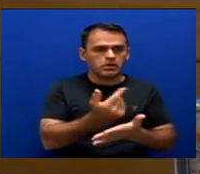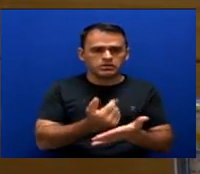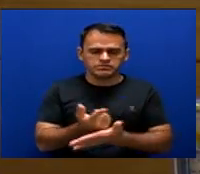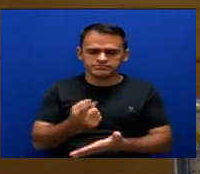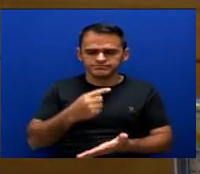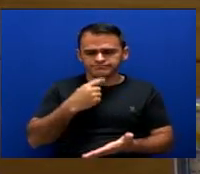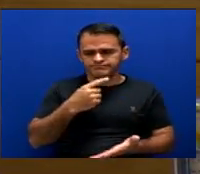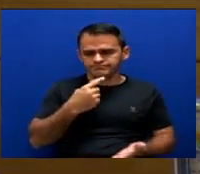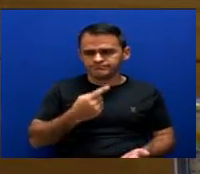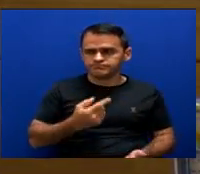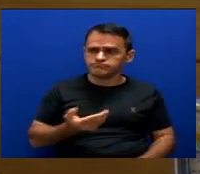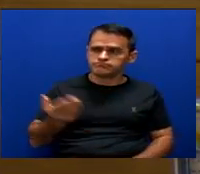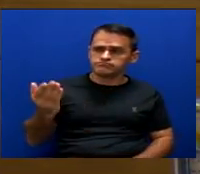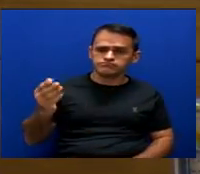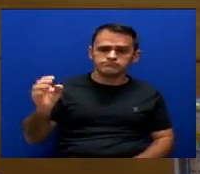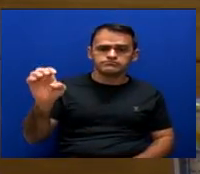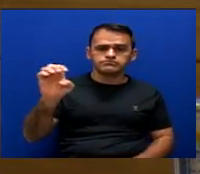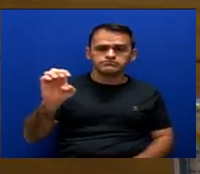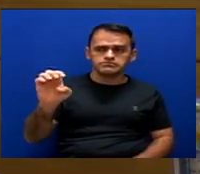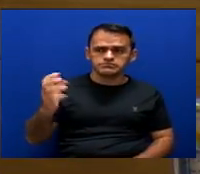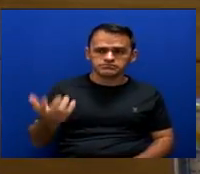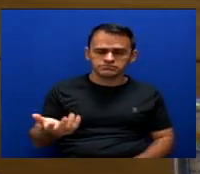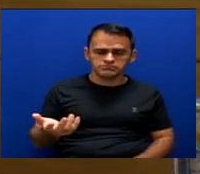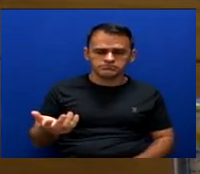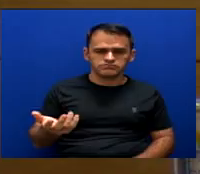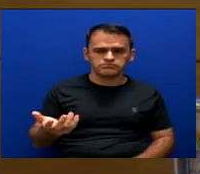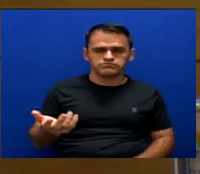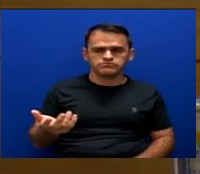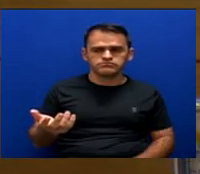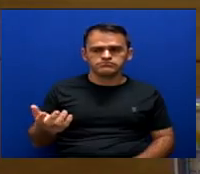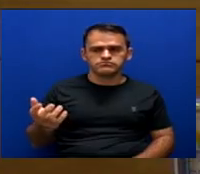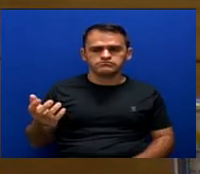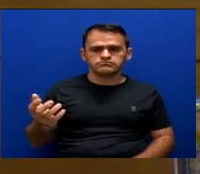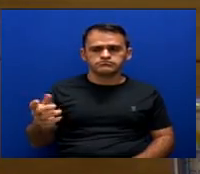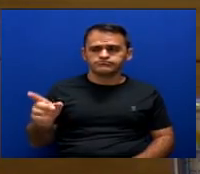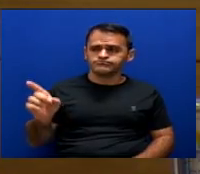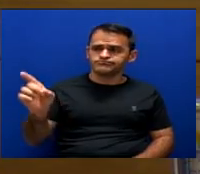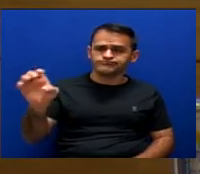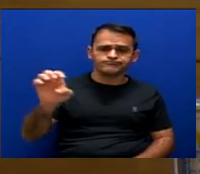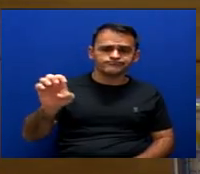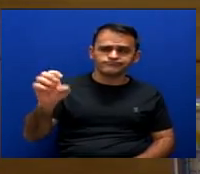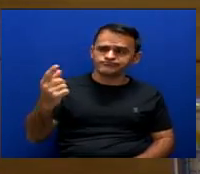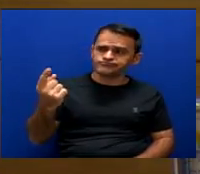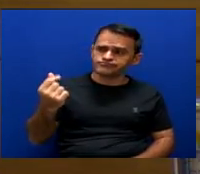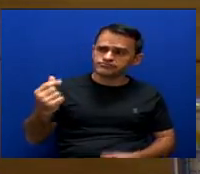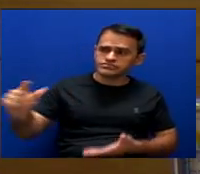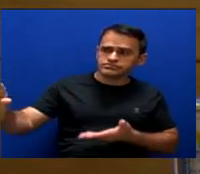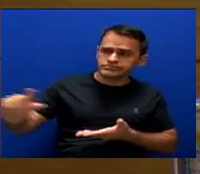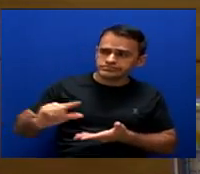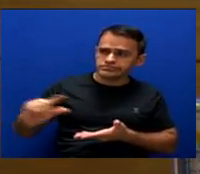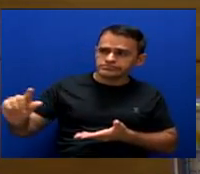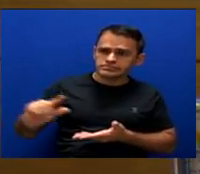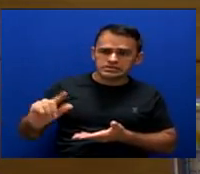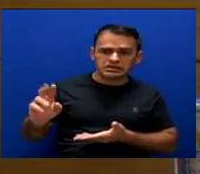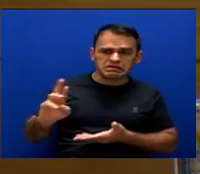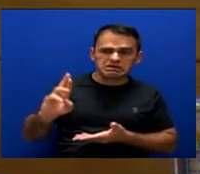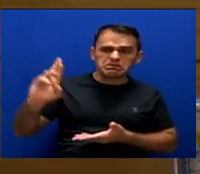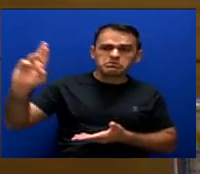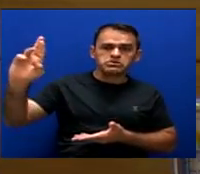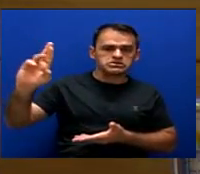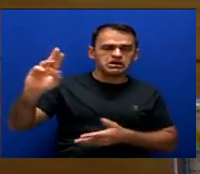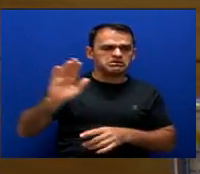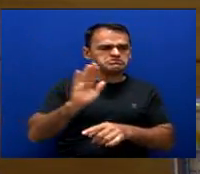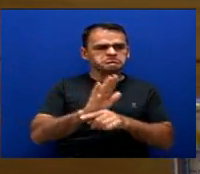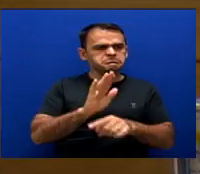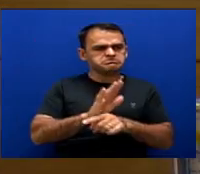resposta a responsabilidade é estadual parece que está ficando de uma maneira mais secundária